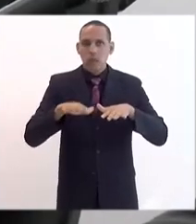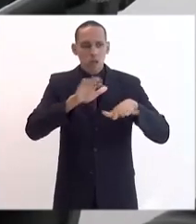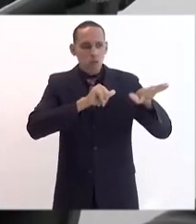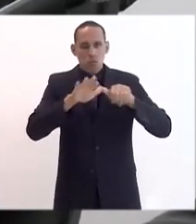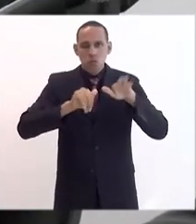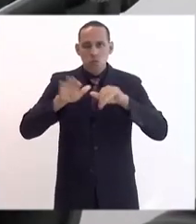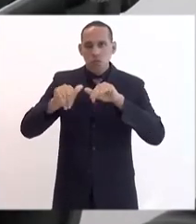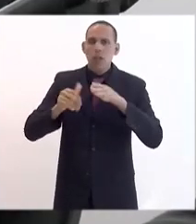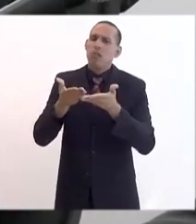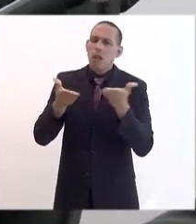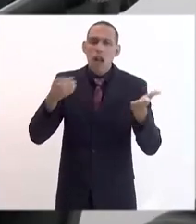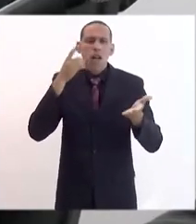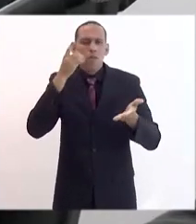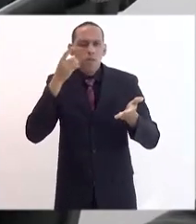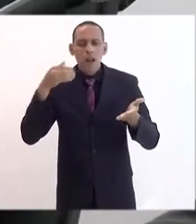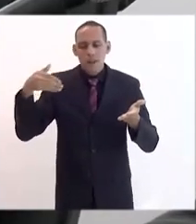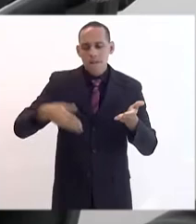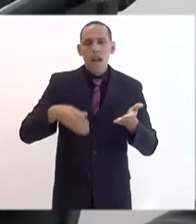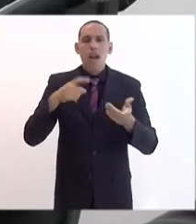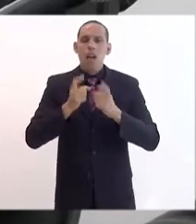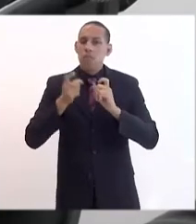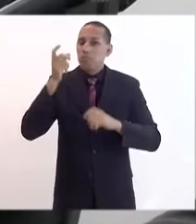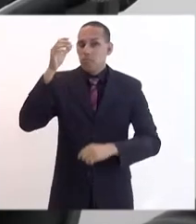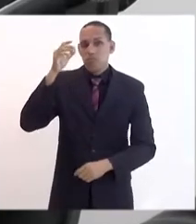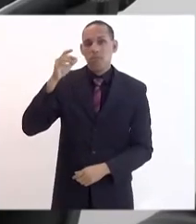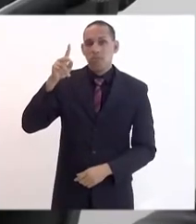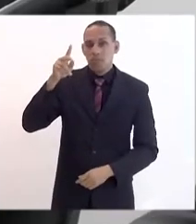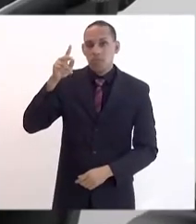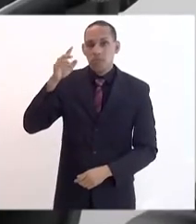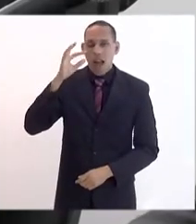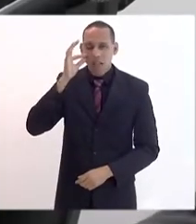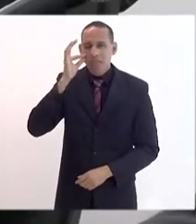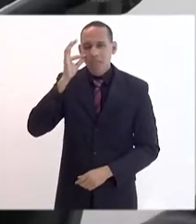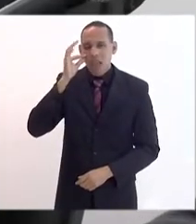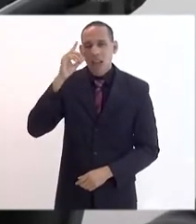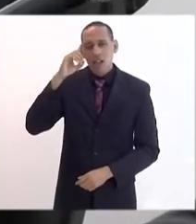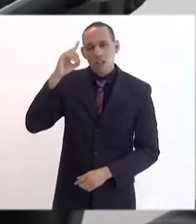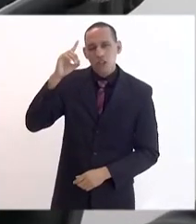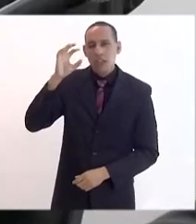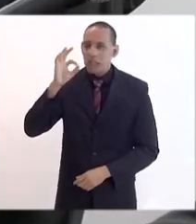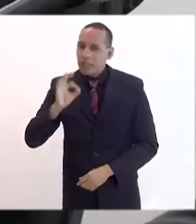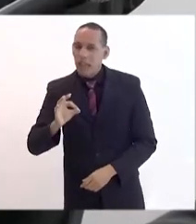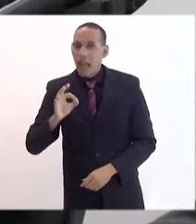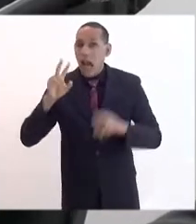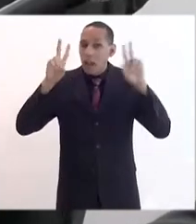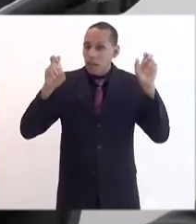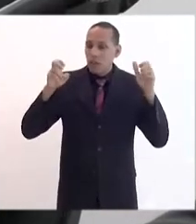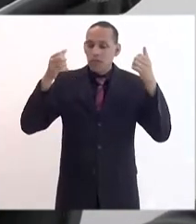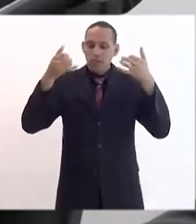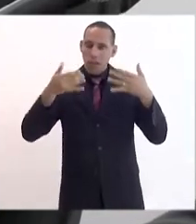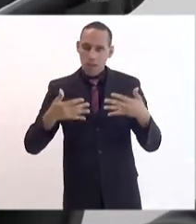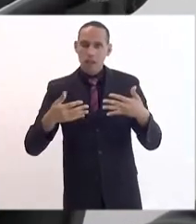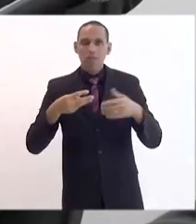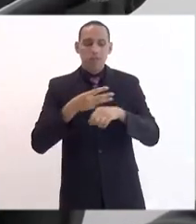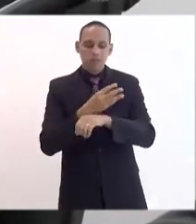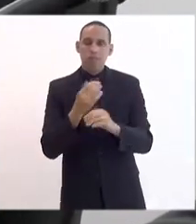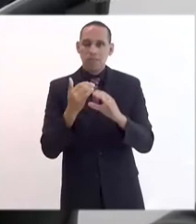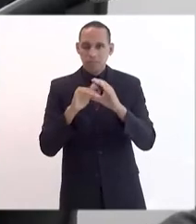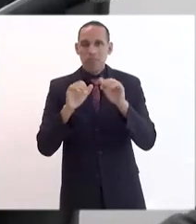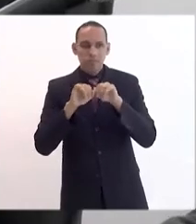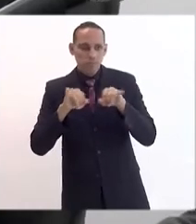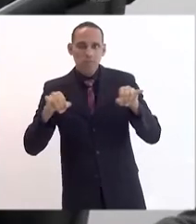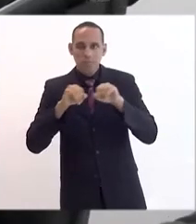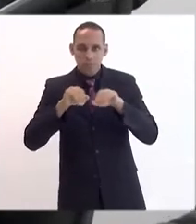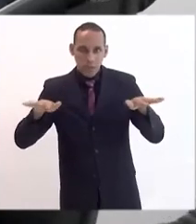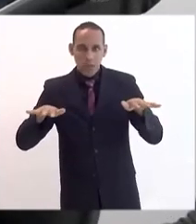convocação. Convoco os senhores deputados para a reunião presencial no próximo dia tal, para tratar do assunto tal. Uhum. Se o assunto for importante,